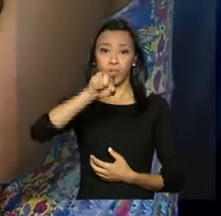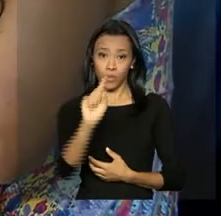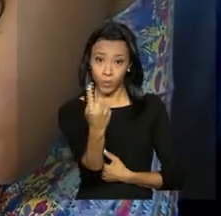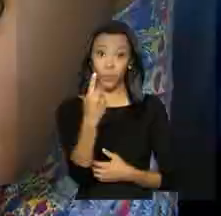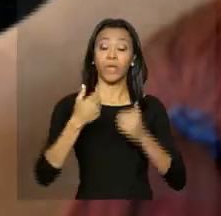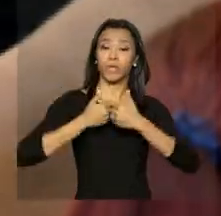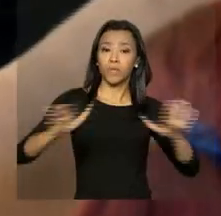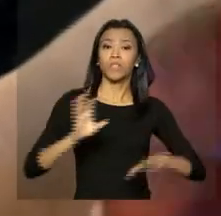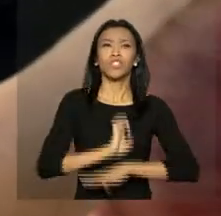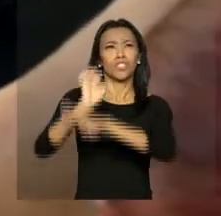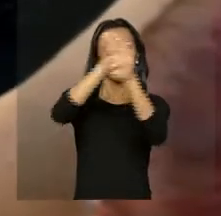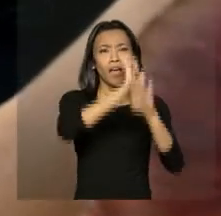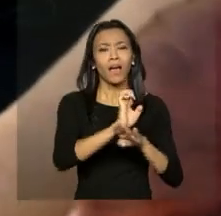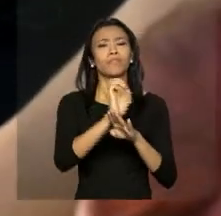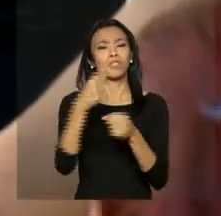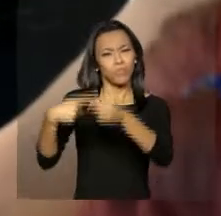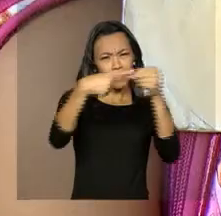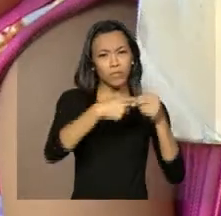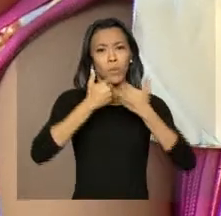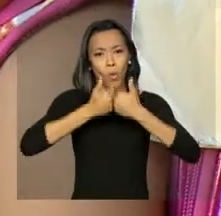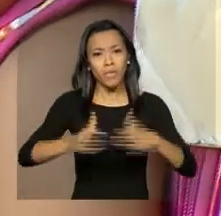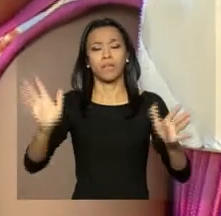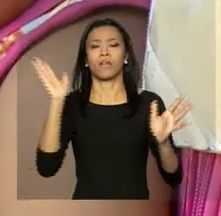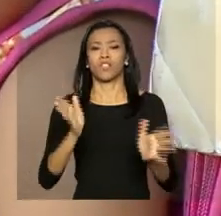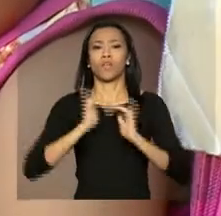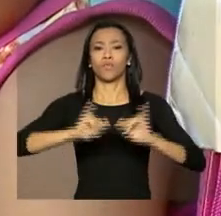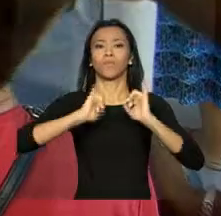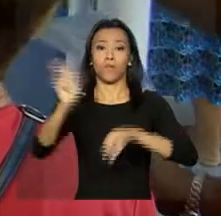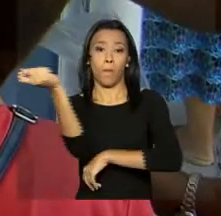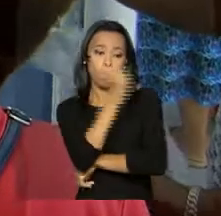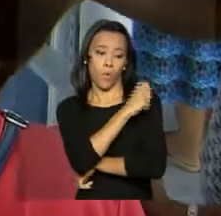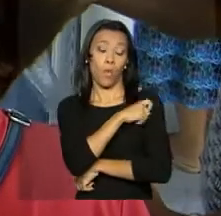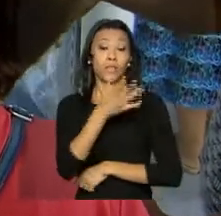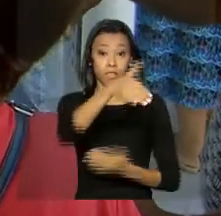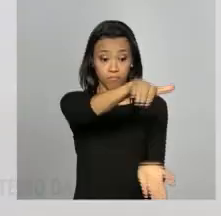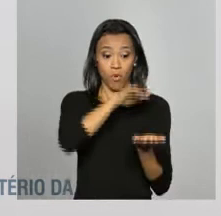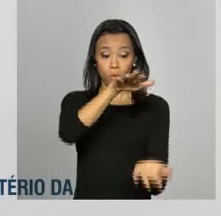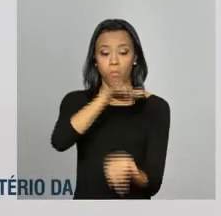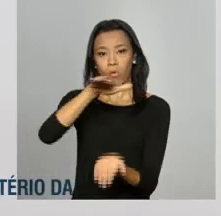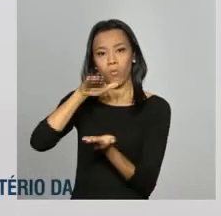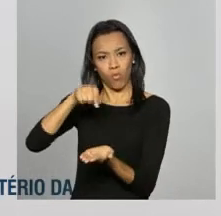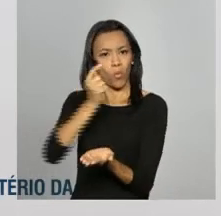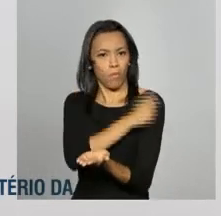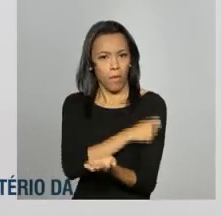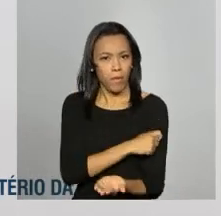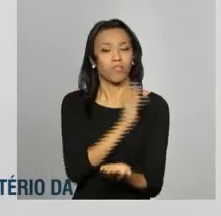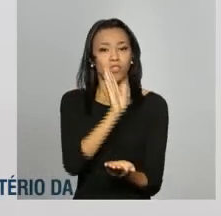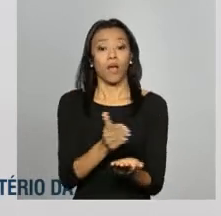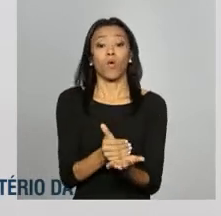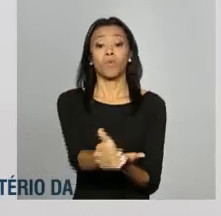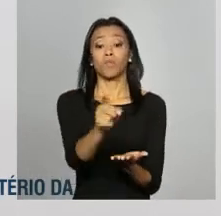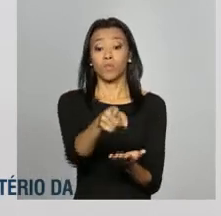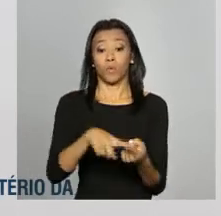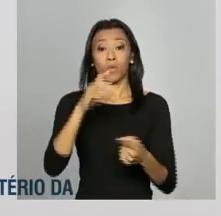e municípios para iniciarem a campanha de vacinação assim que receberem uns lotes de vacina. A campanha de vacinação começou em